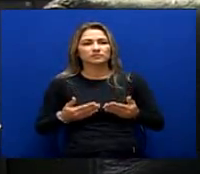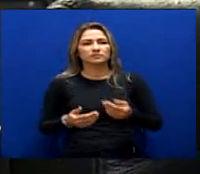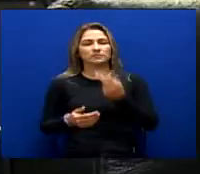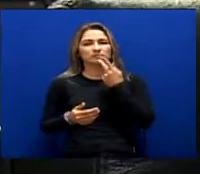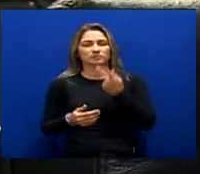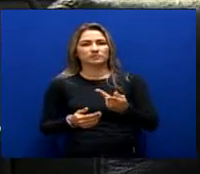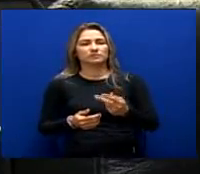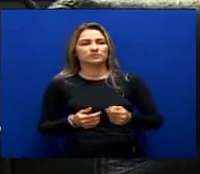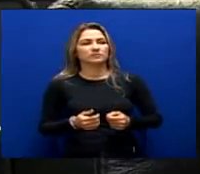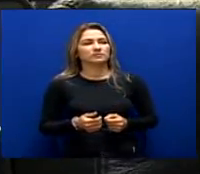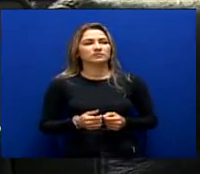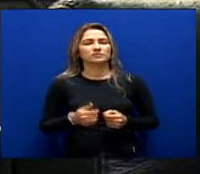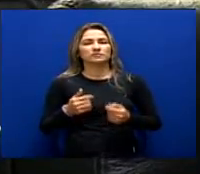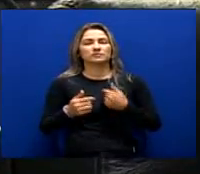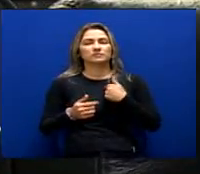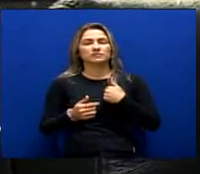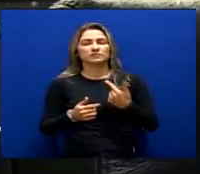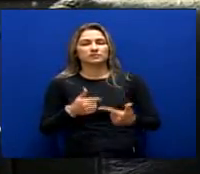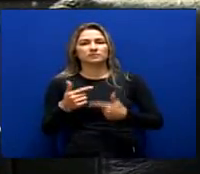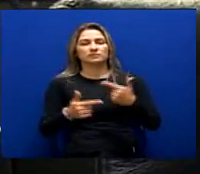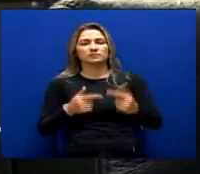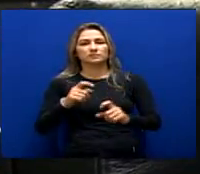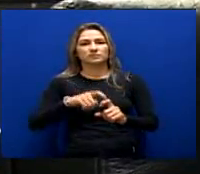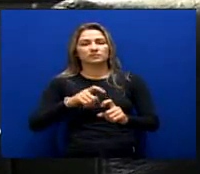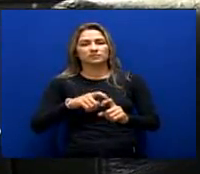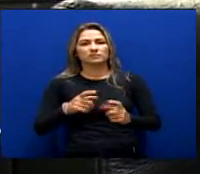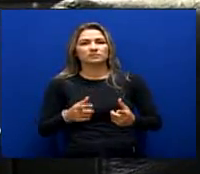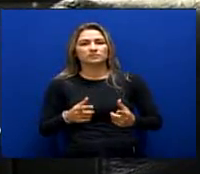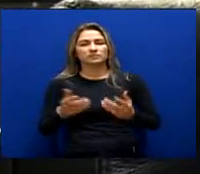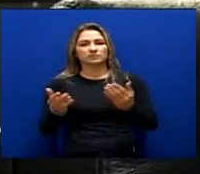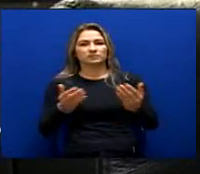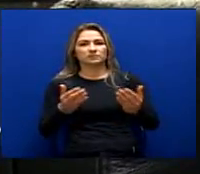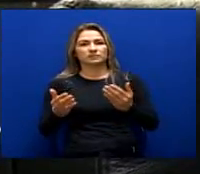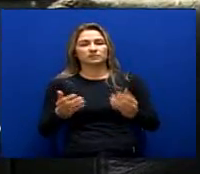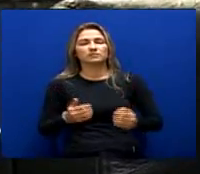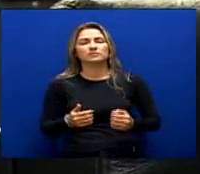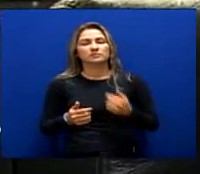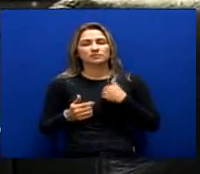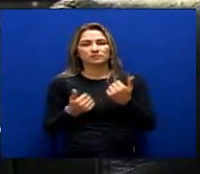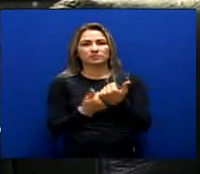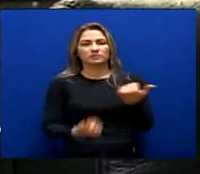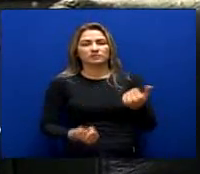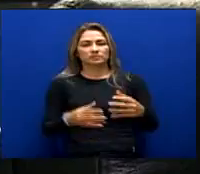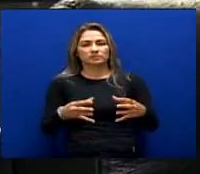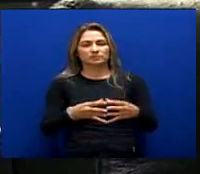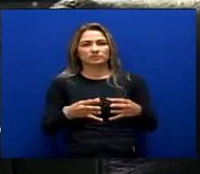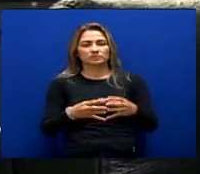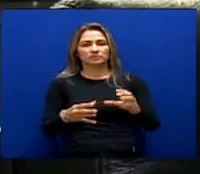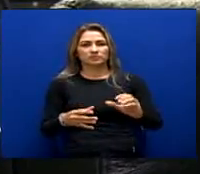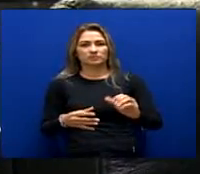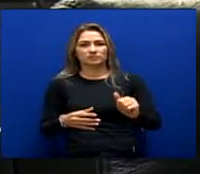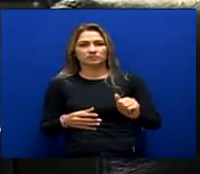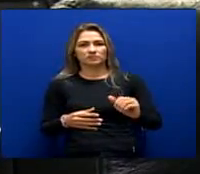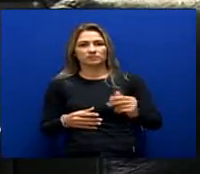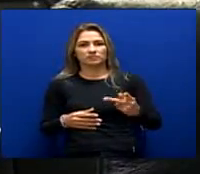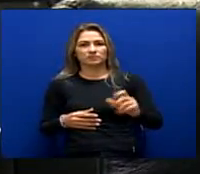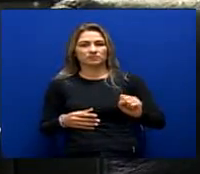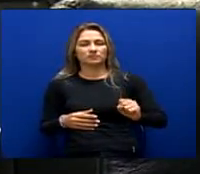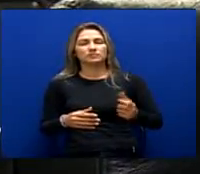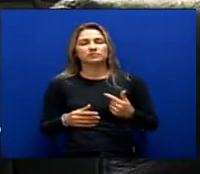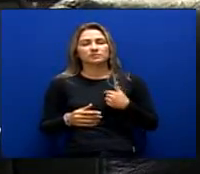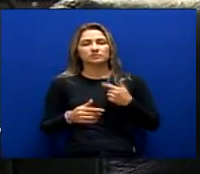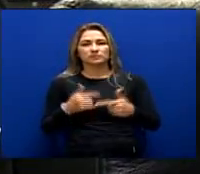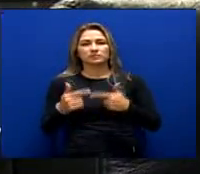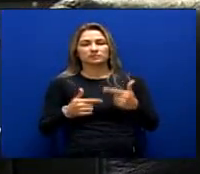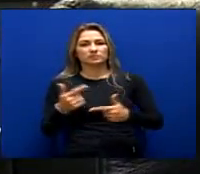psicóloga é venho aqui representando capes infanto-juvenil ser e conviver também estou em outro espaço